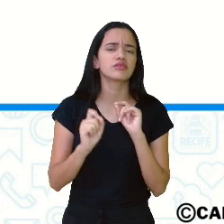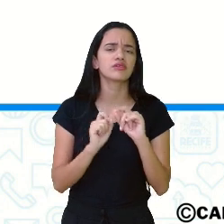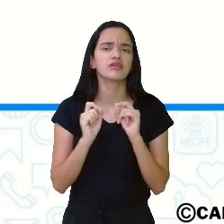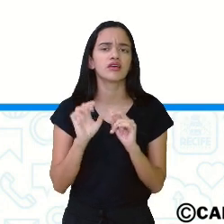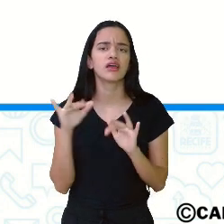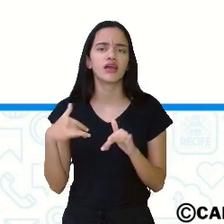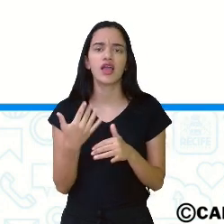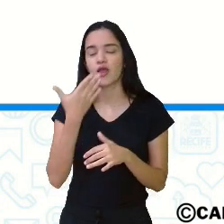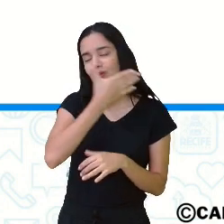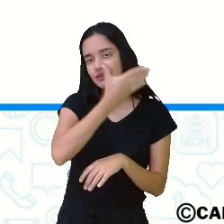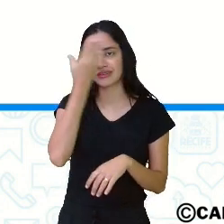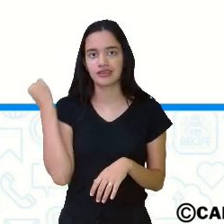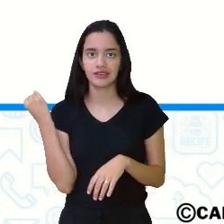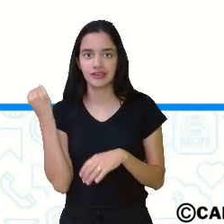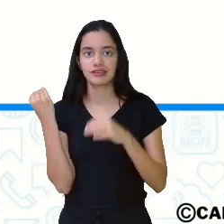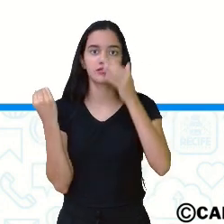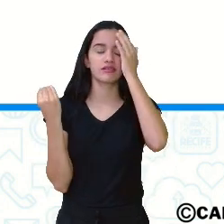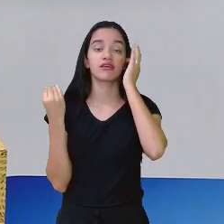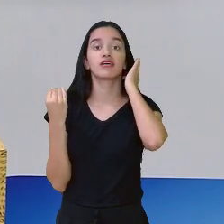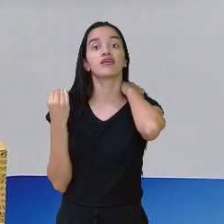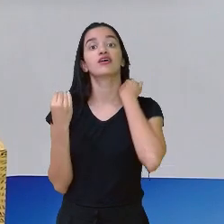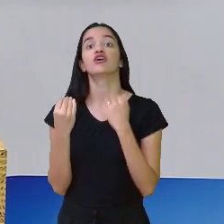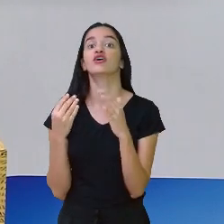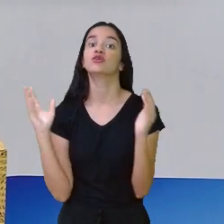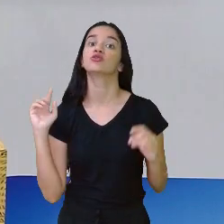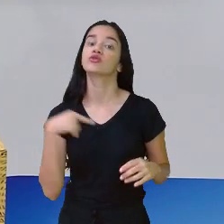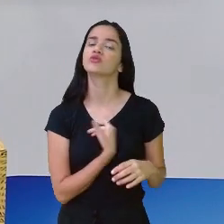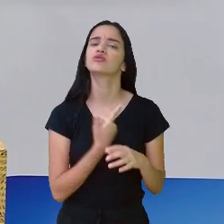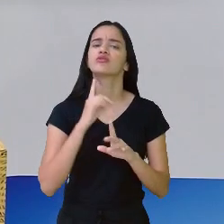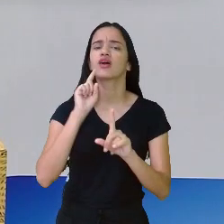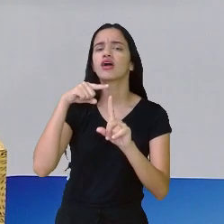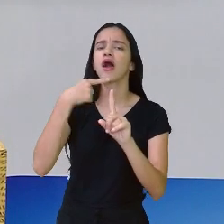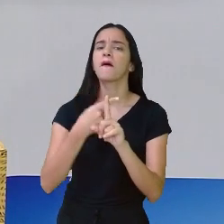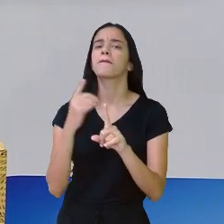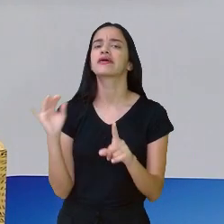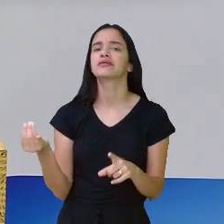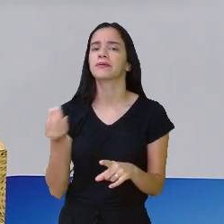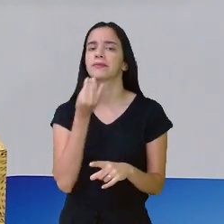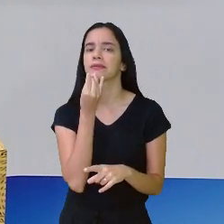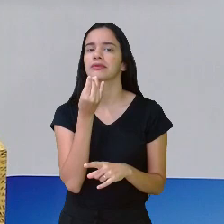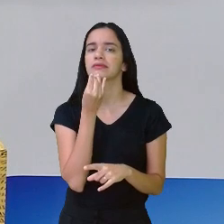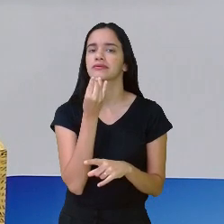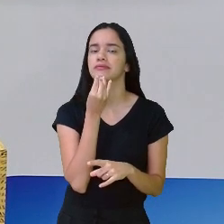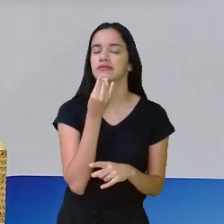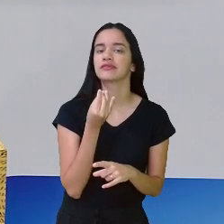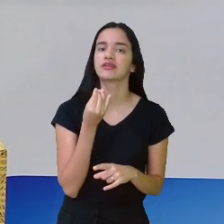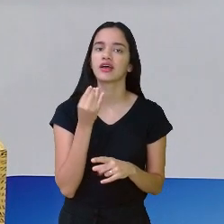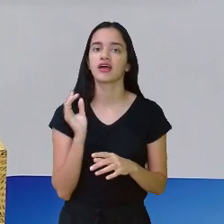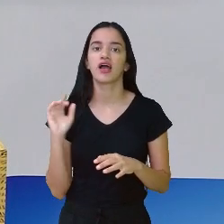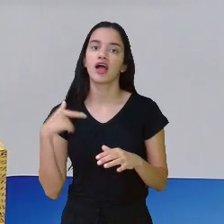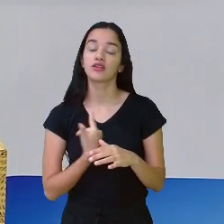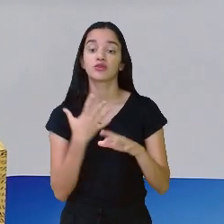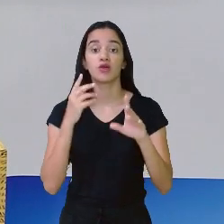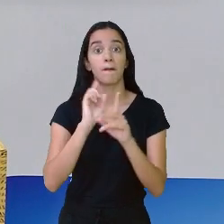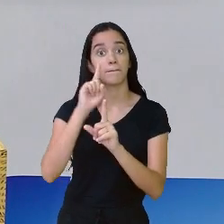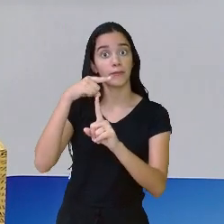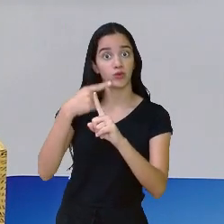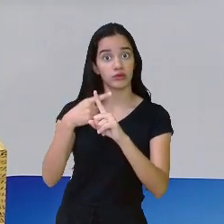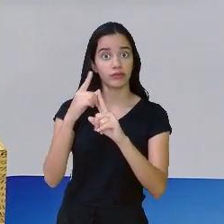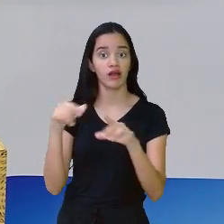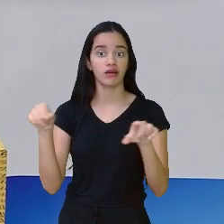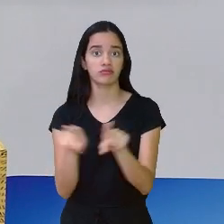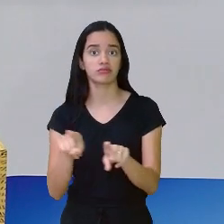só aqui que eu ia esquecendo. Nós estamos falando de adição, mas vamos aproveitar e vamos recordar um pouquinho a multiplicação